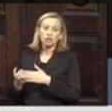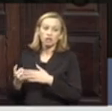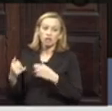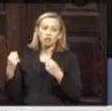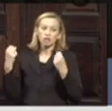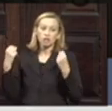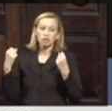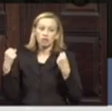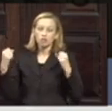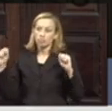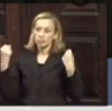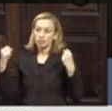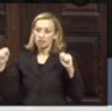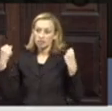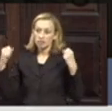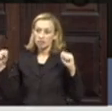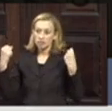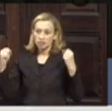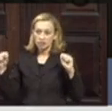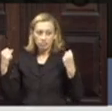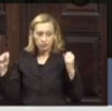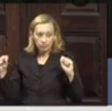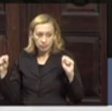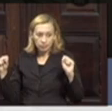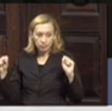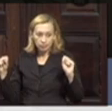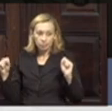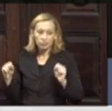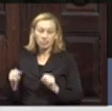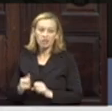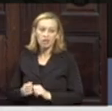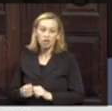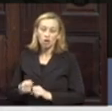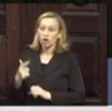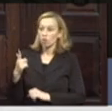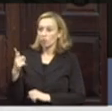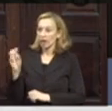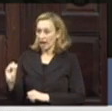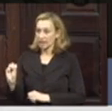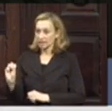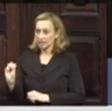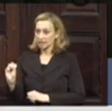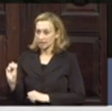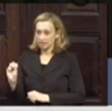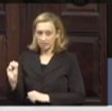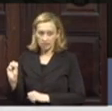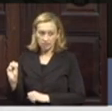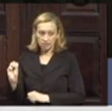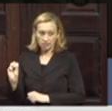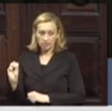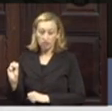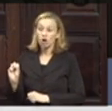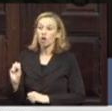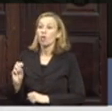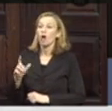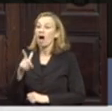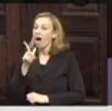e lesas ao consumidor que vêm ocorrido sistematicamente, principalmente nas áreas de